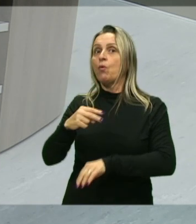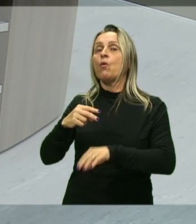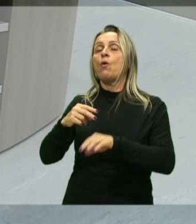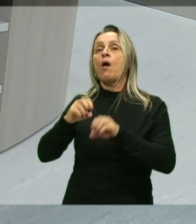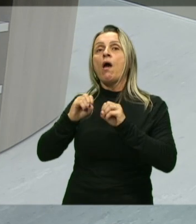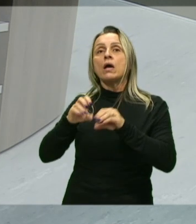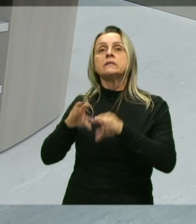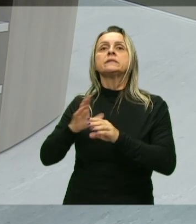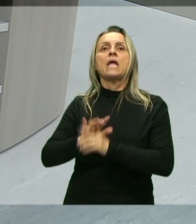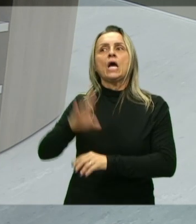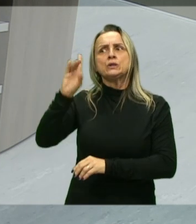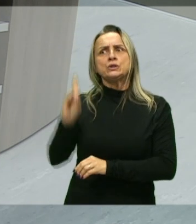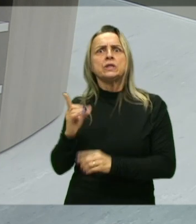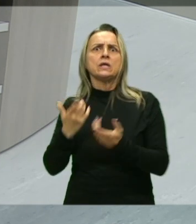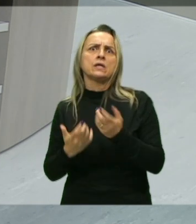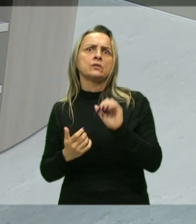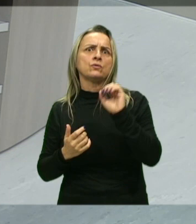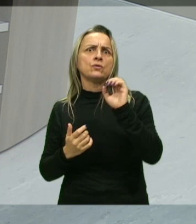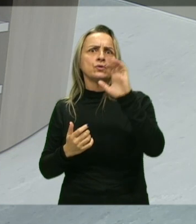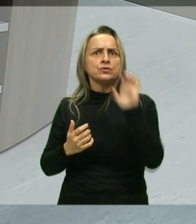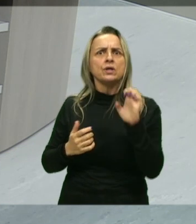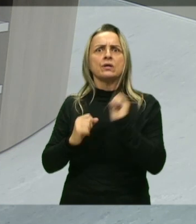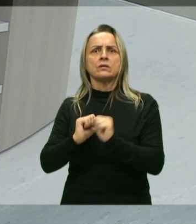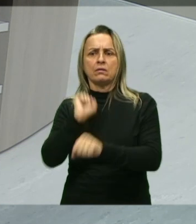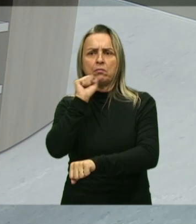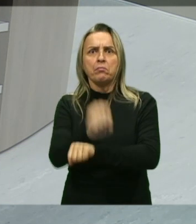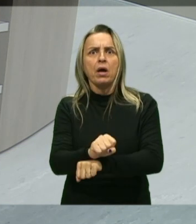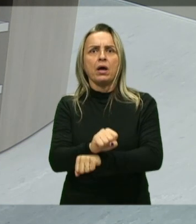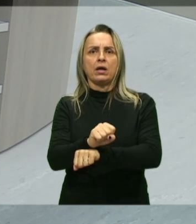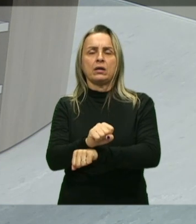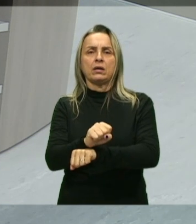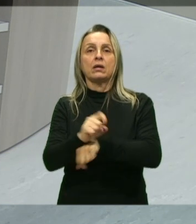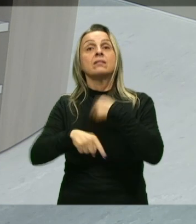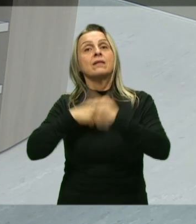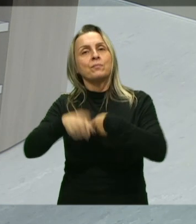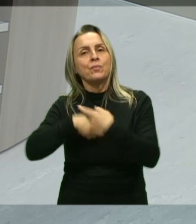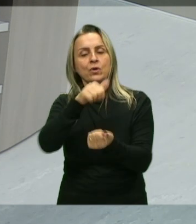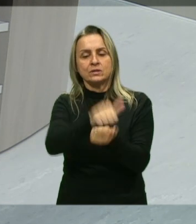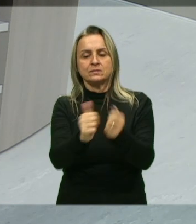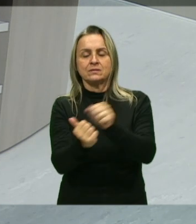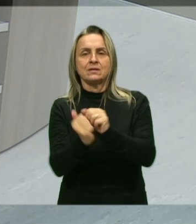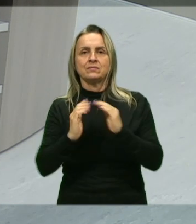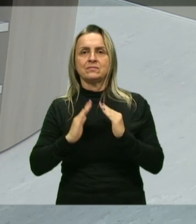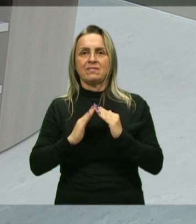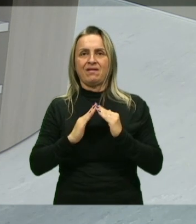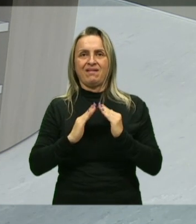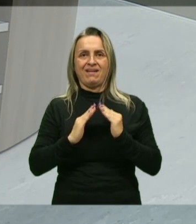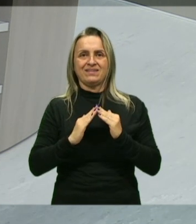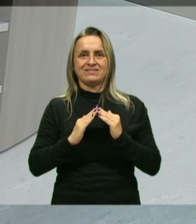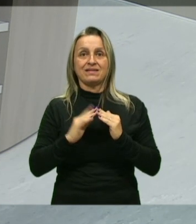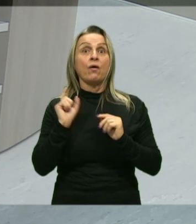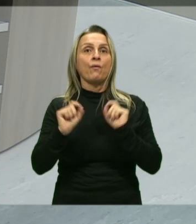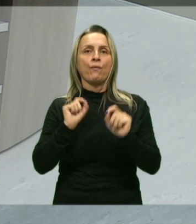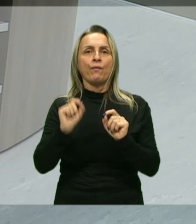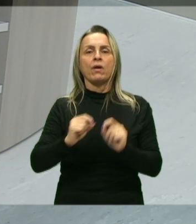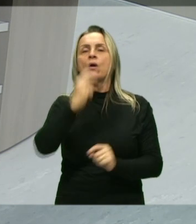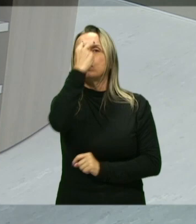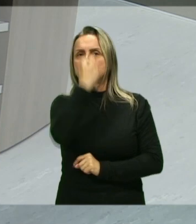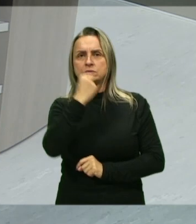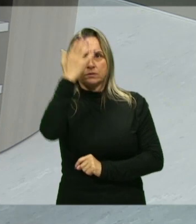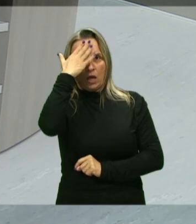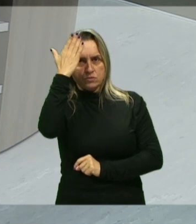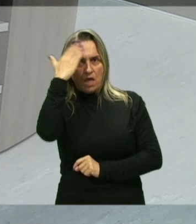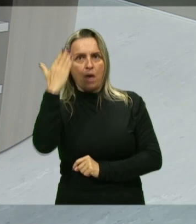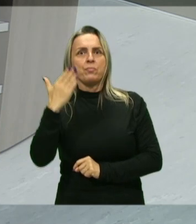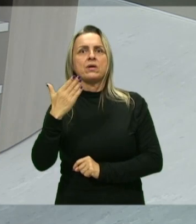dá um para, as posições de trabalho, né, que a gente fala. E daí depois a gente faz a adaptação domiciliar, que é o quê? O cego sabe os comandos e vai